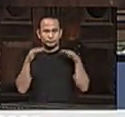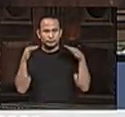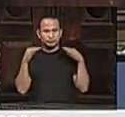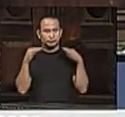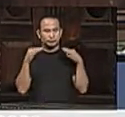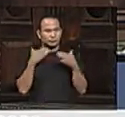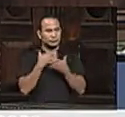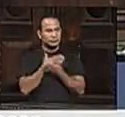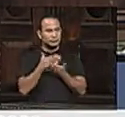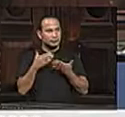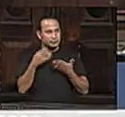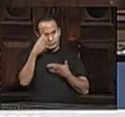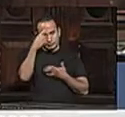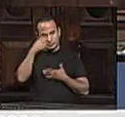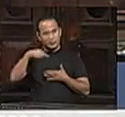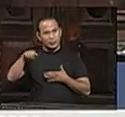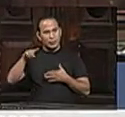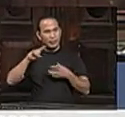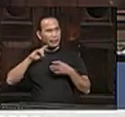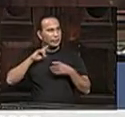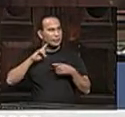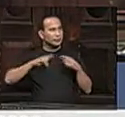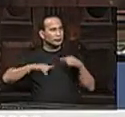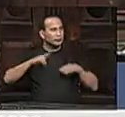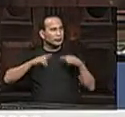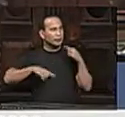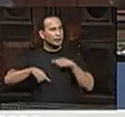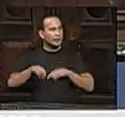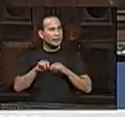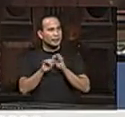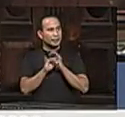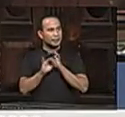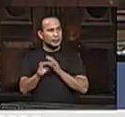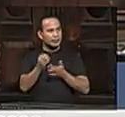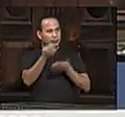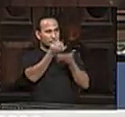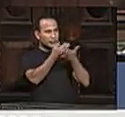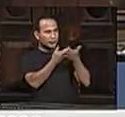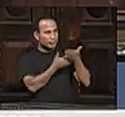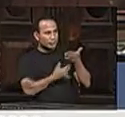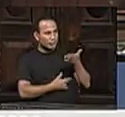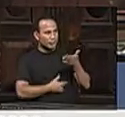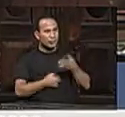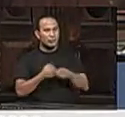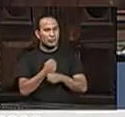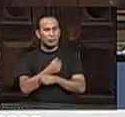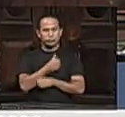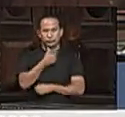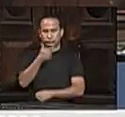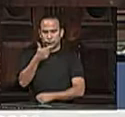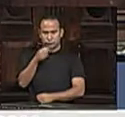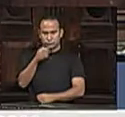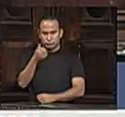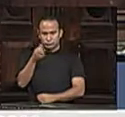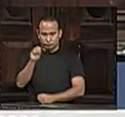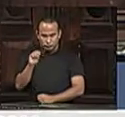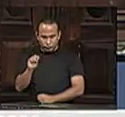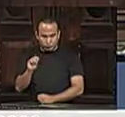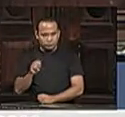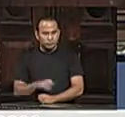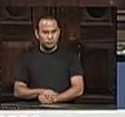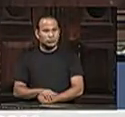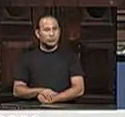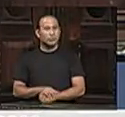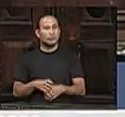Iniciamos essa semana o debate da lei orçamentária do exercício de 2018 na Comissão